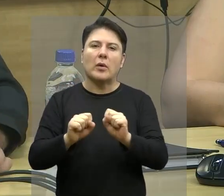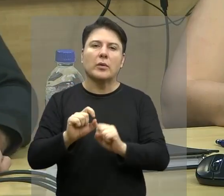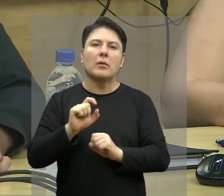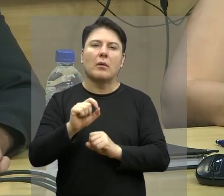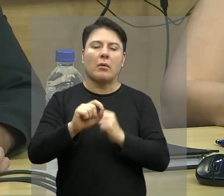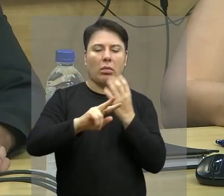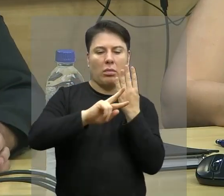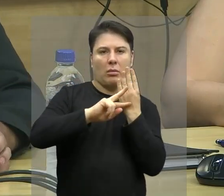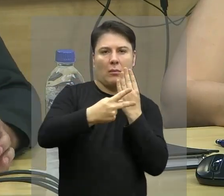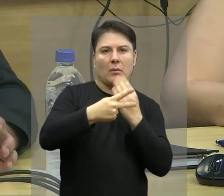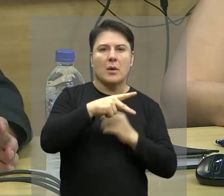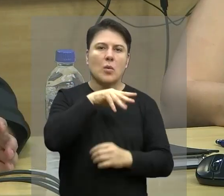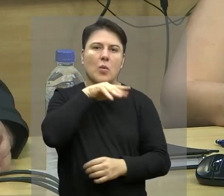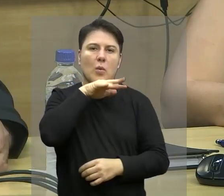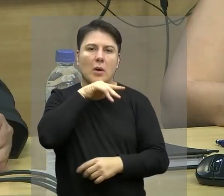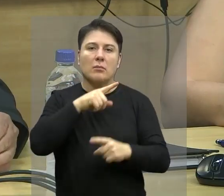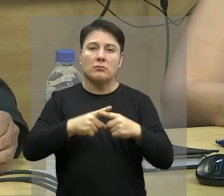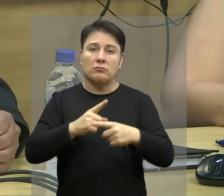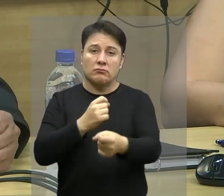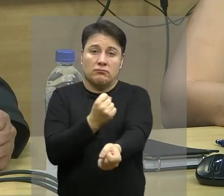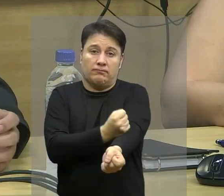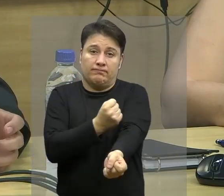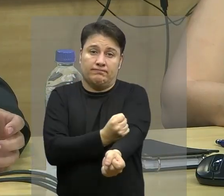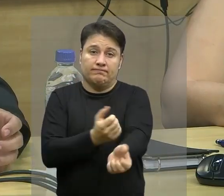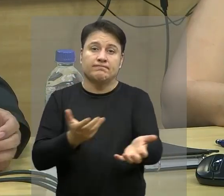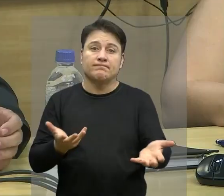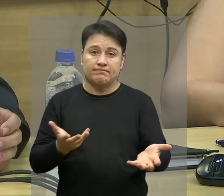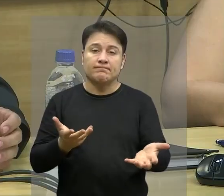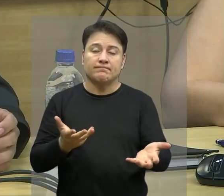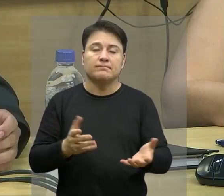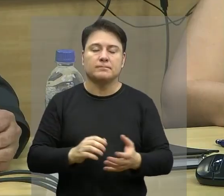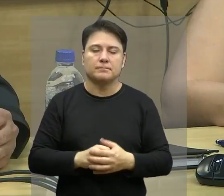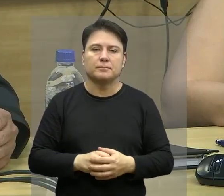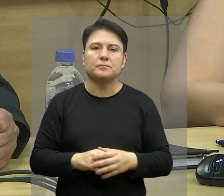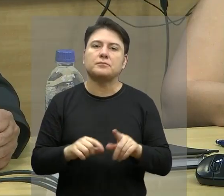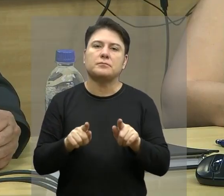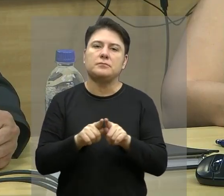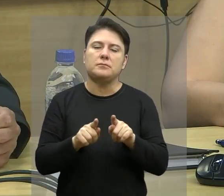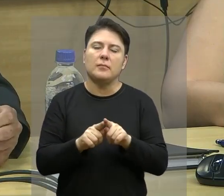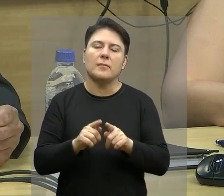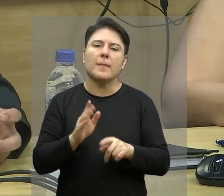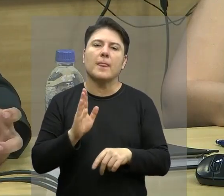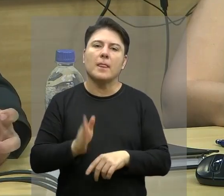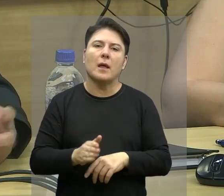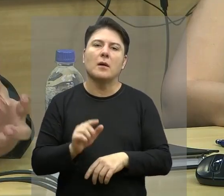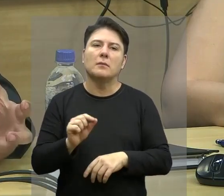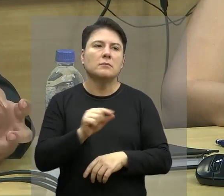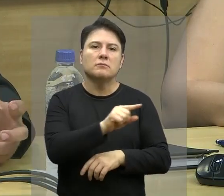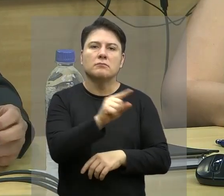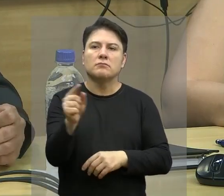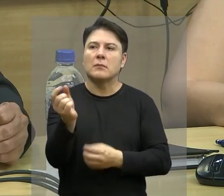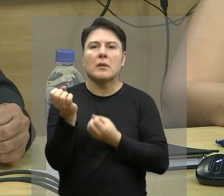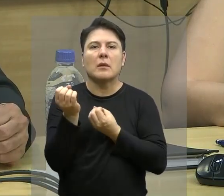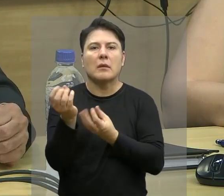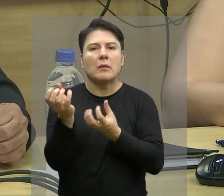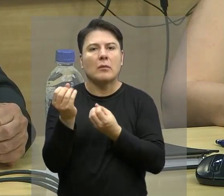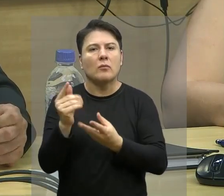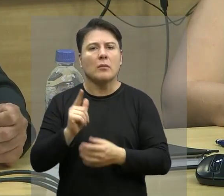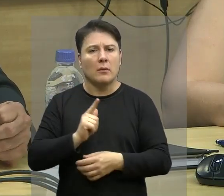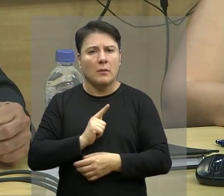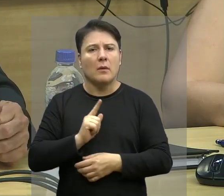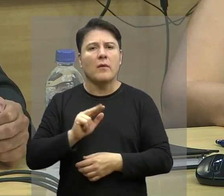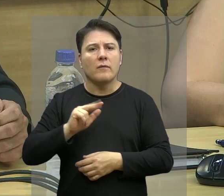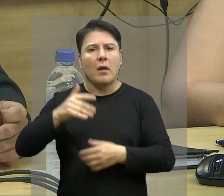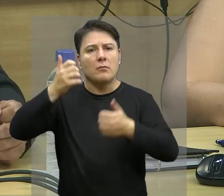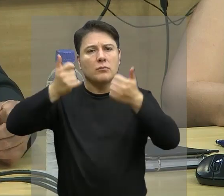não gosta de ver, que é a questão do vício. E temos isso, tem alguns dados, depois a gente vai discutir um pouco sobre